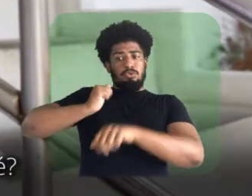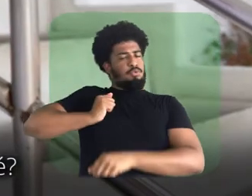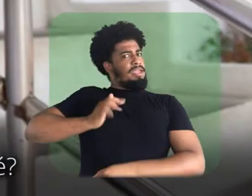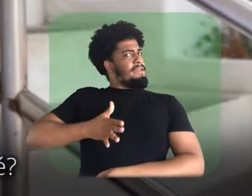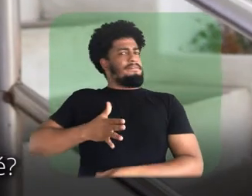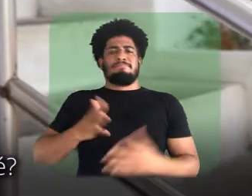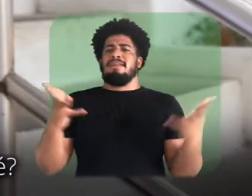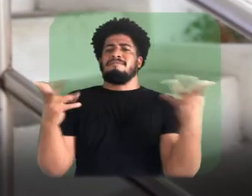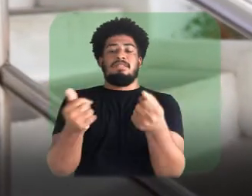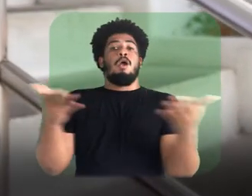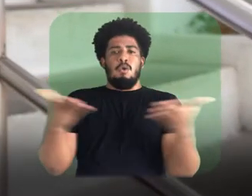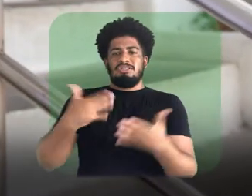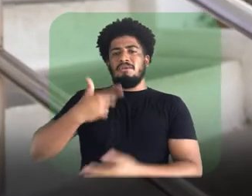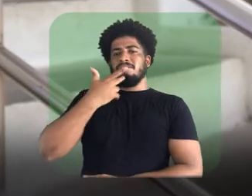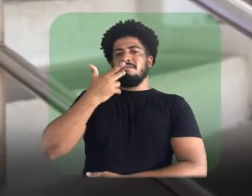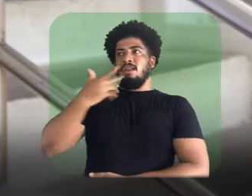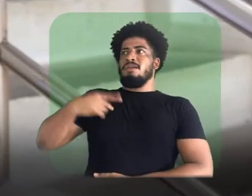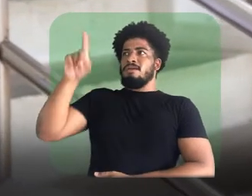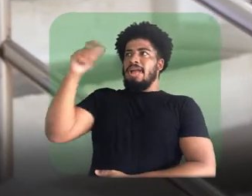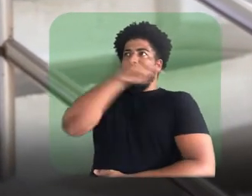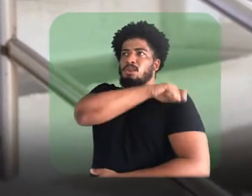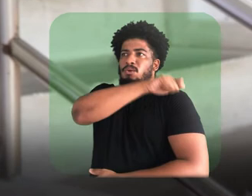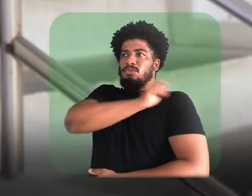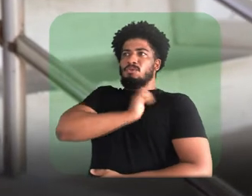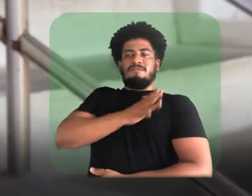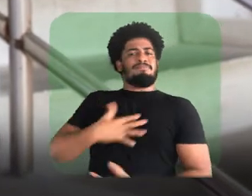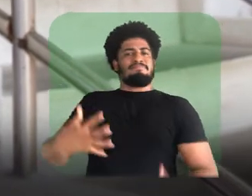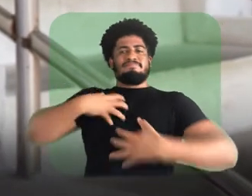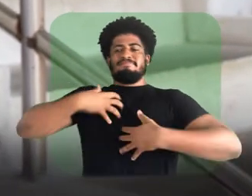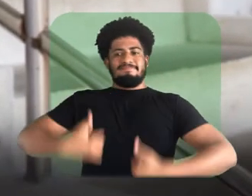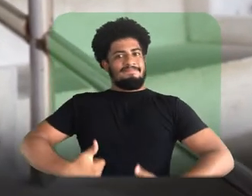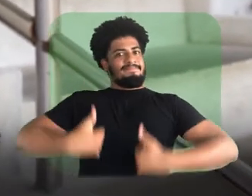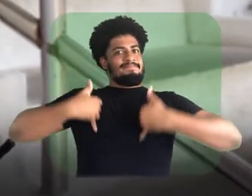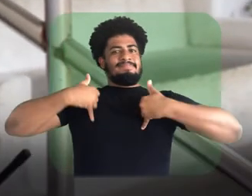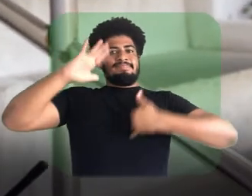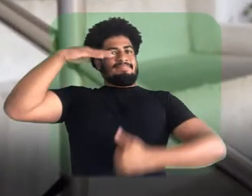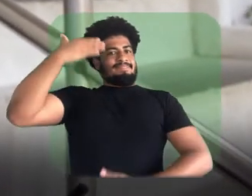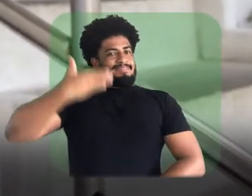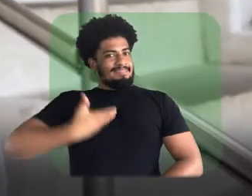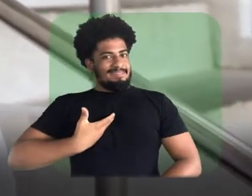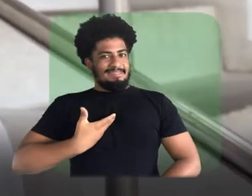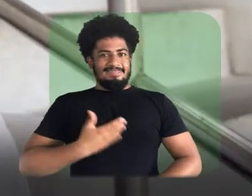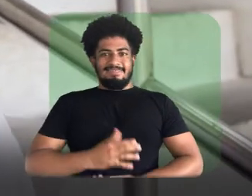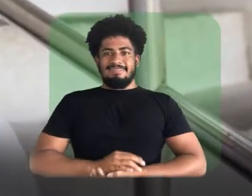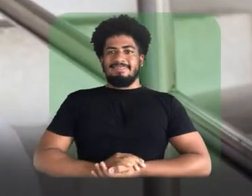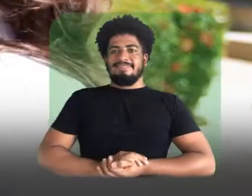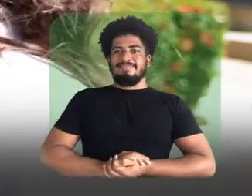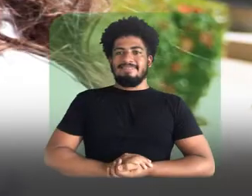IEF, então é uma maravilha, né? Hoje, quando eu digo que fui estudante do IEF, eu tenho uma maior honra em falar.